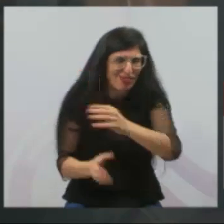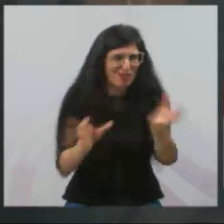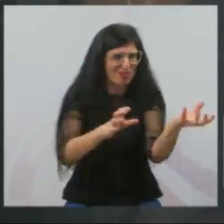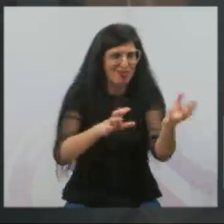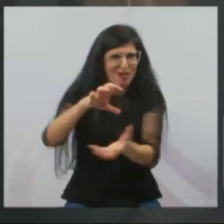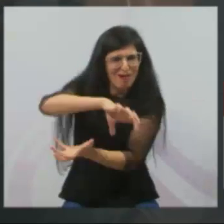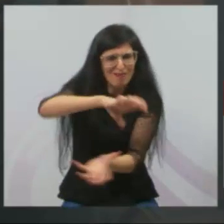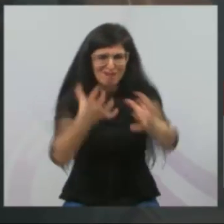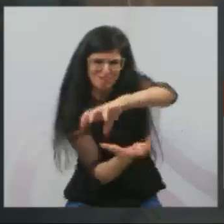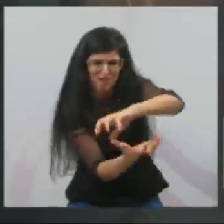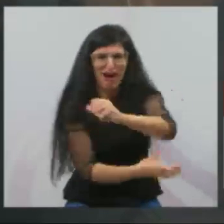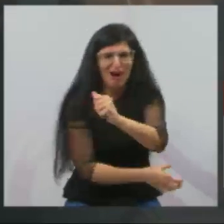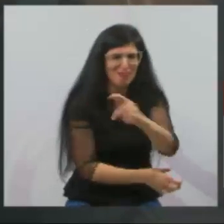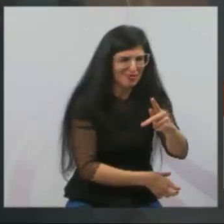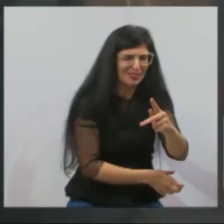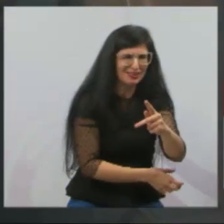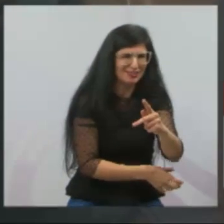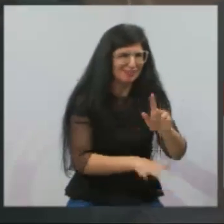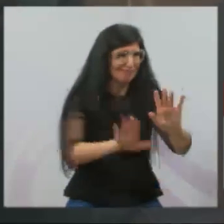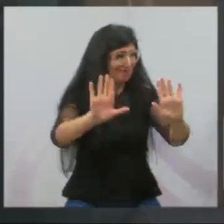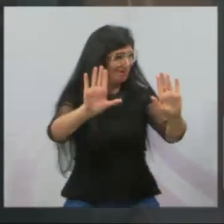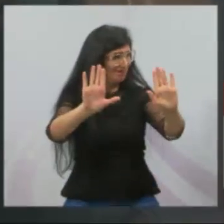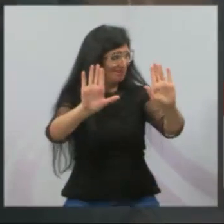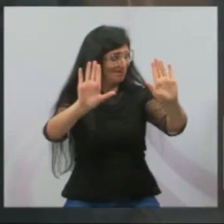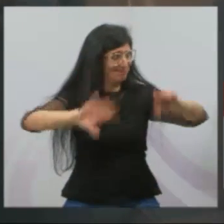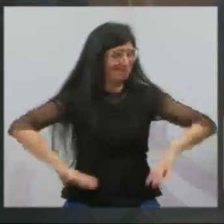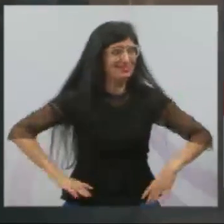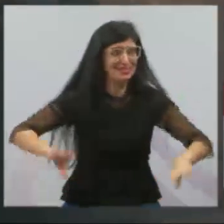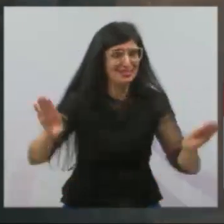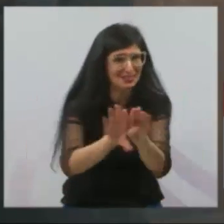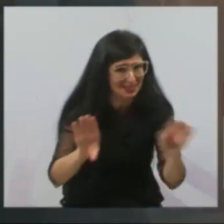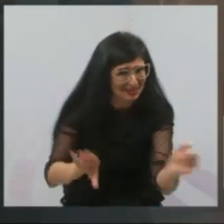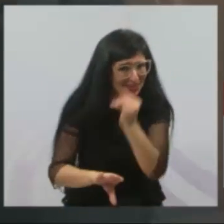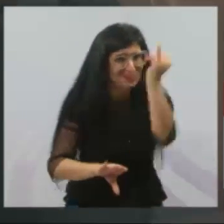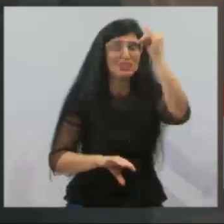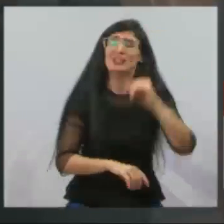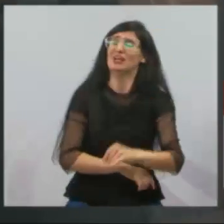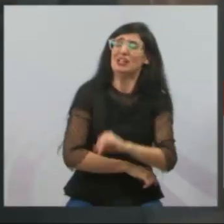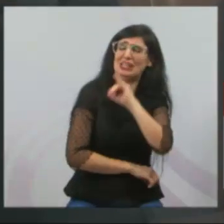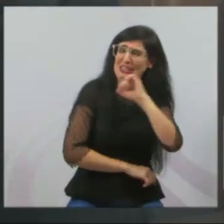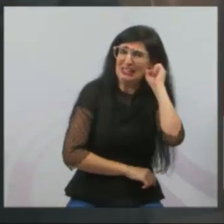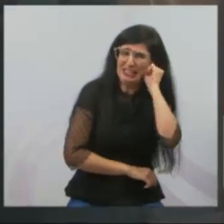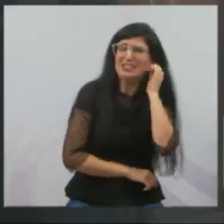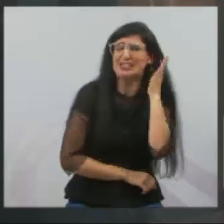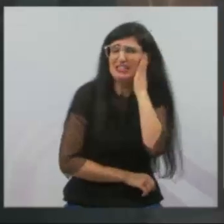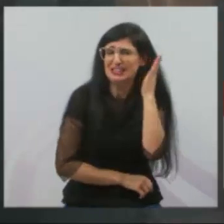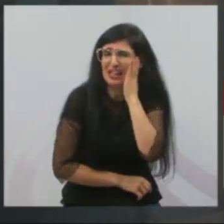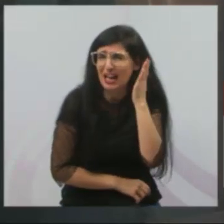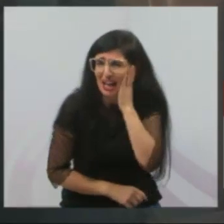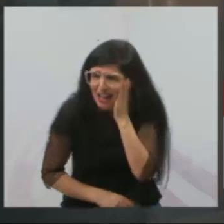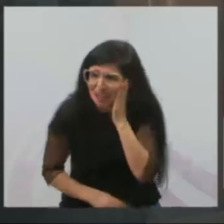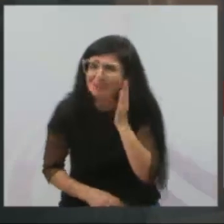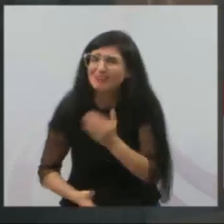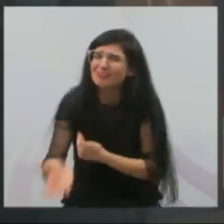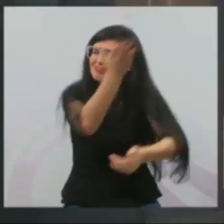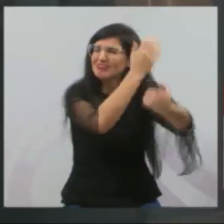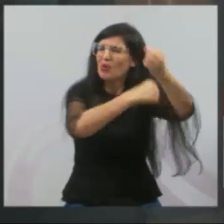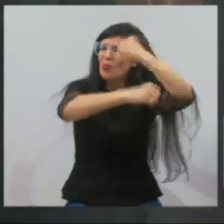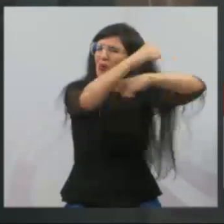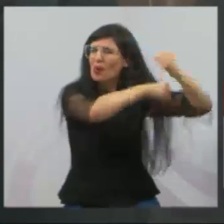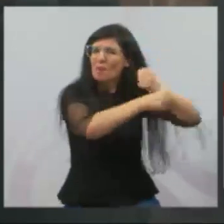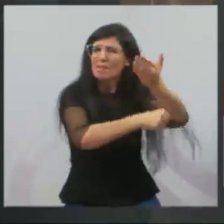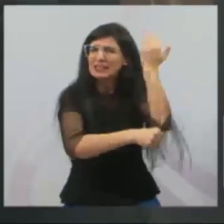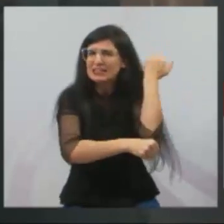aí tem também uma questão que precisa ser colocada, que o prefeito Isaías já sabia dessa reforma desde o ano passado. Então